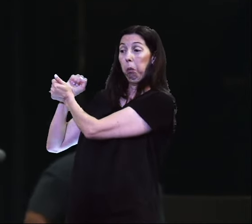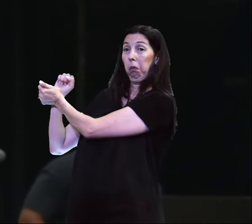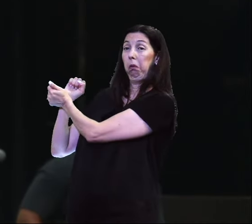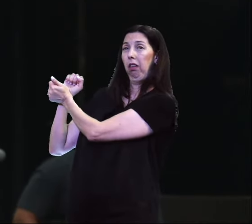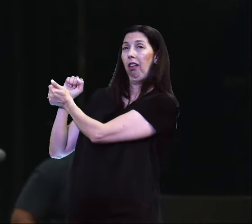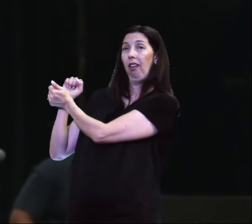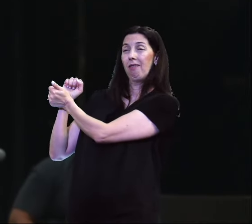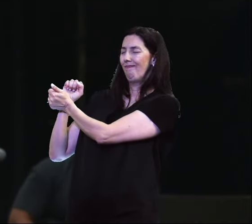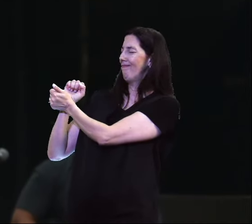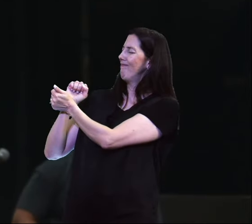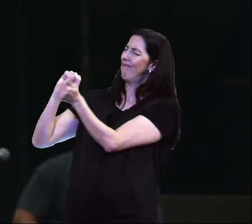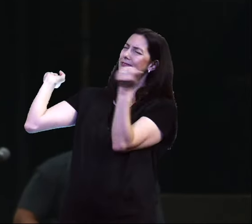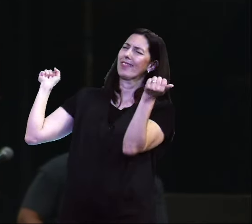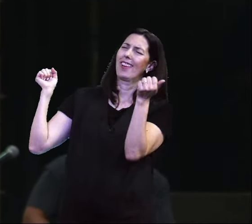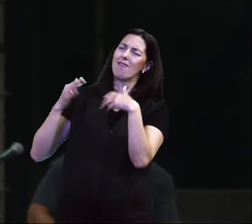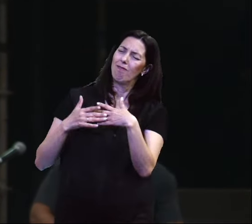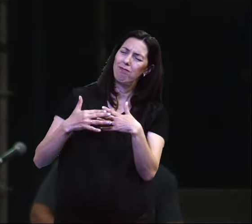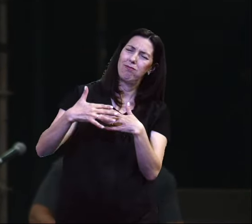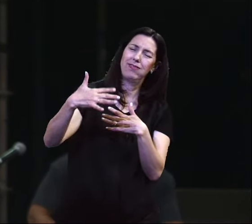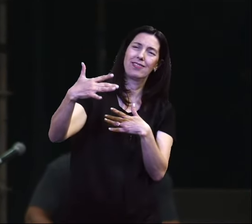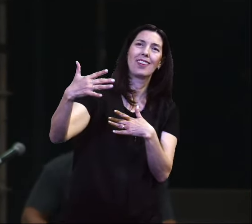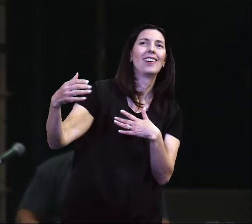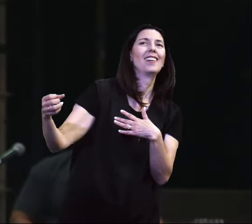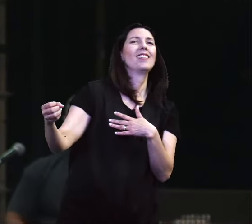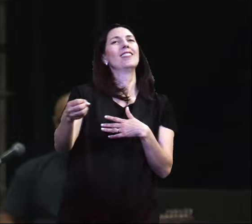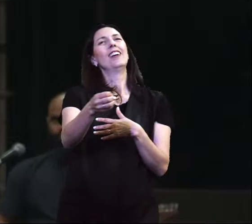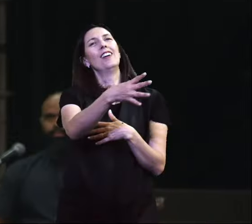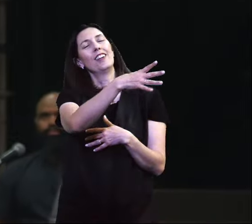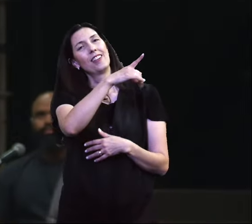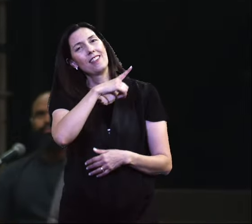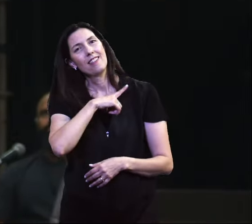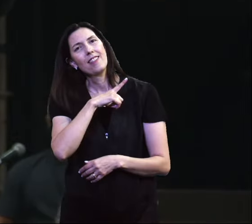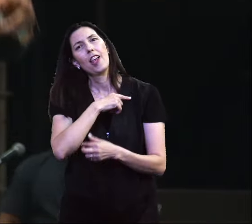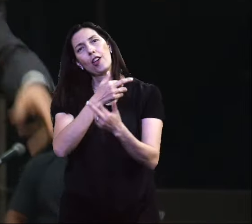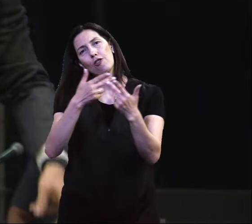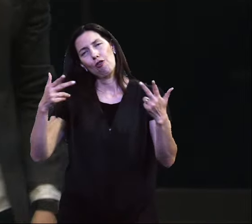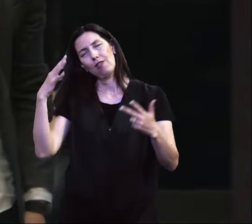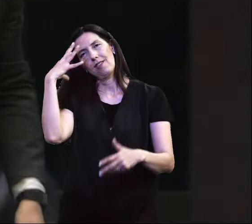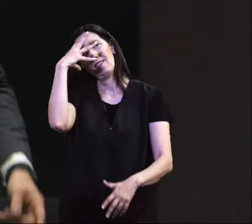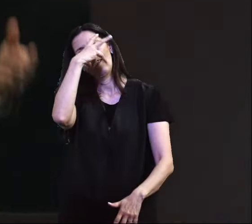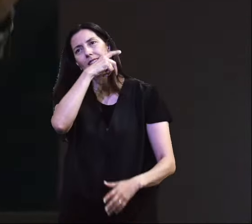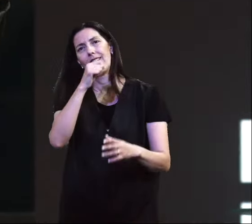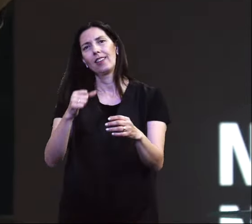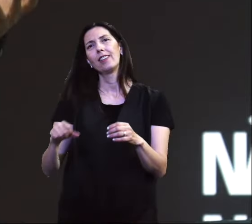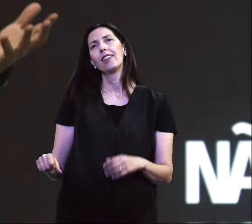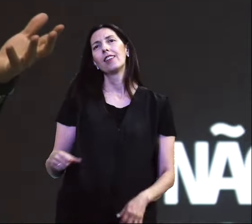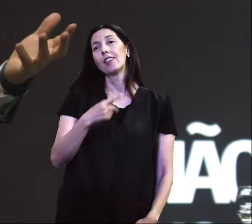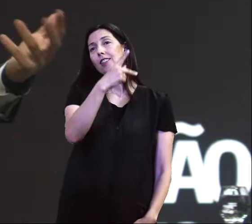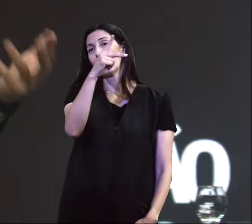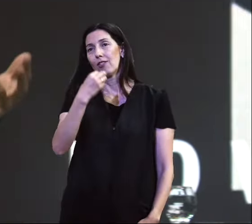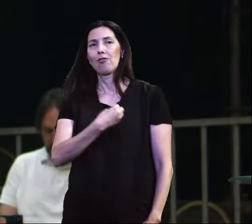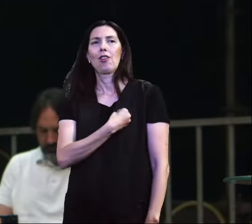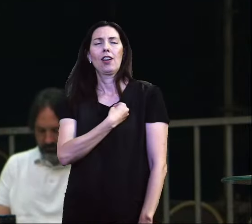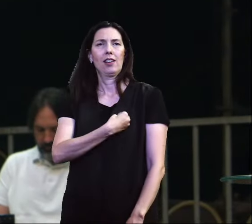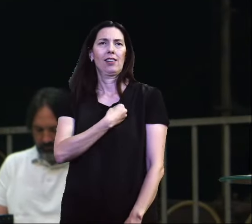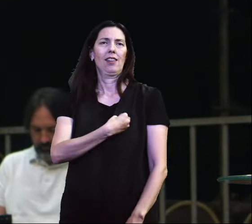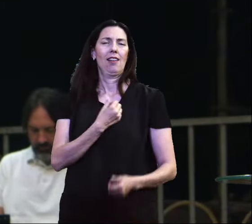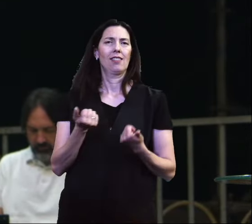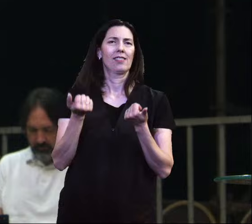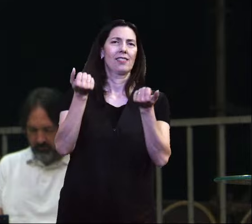novo é bonito. Deus tem sim coisas lindas para fazer na tua casa, na tua